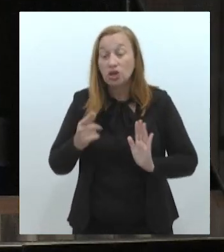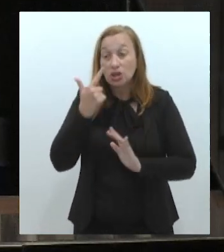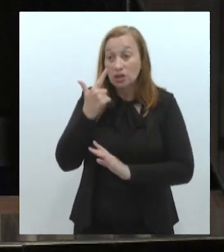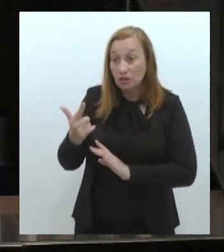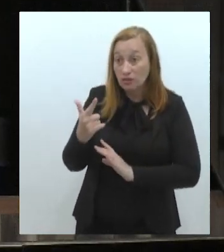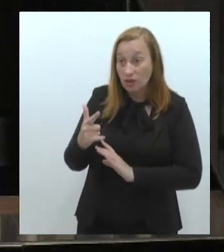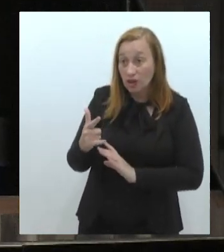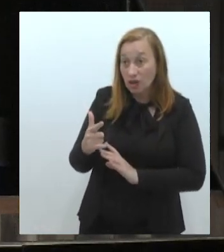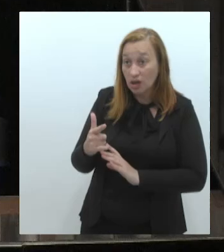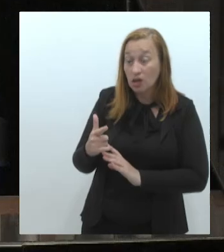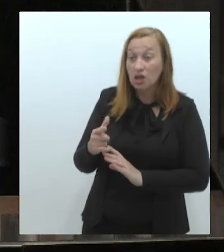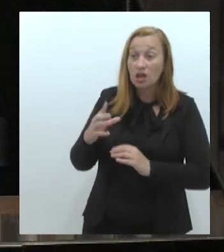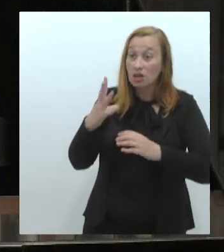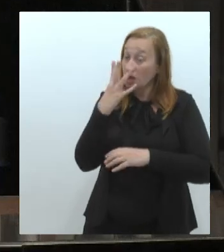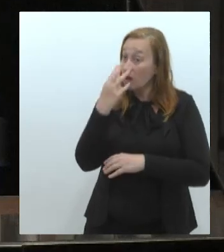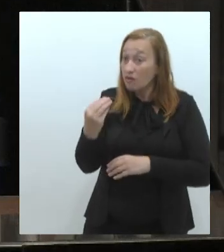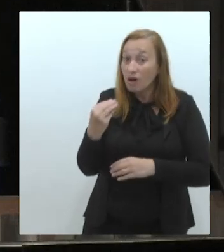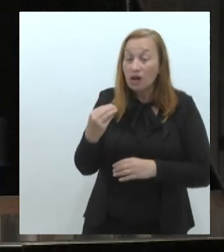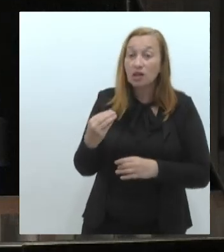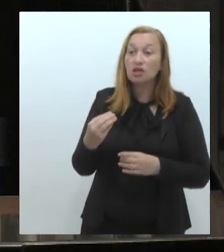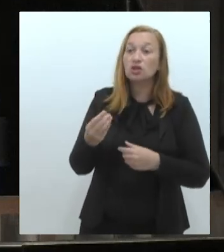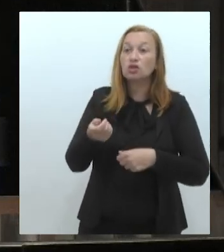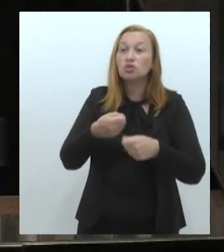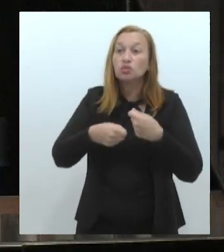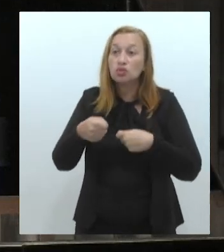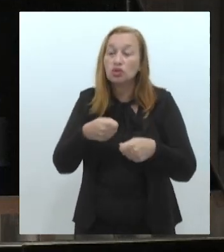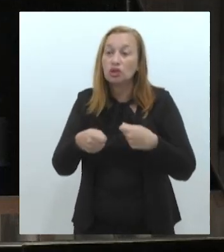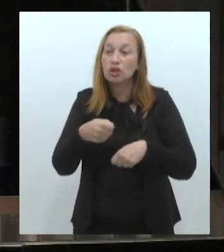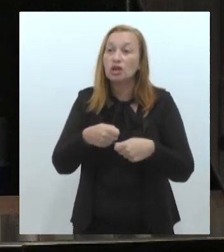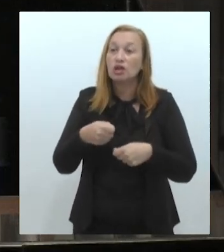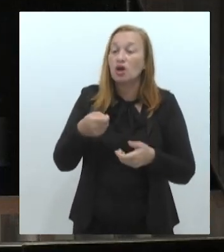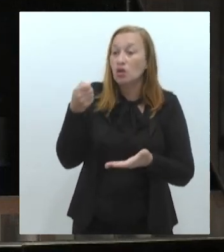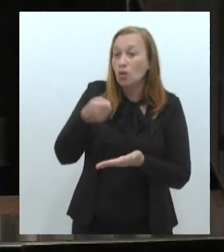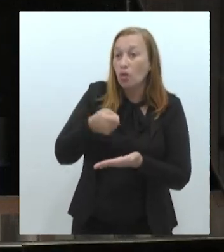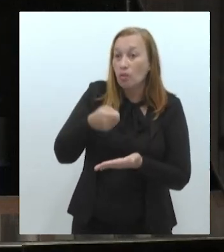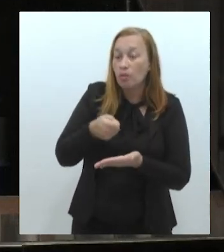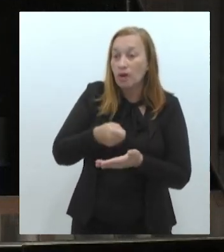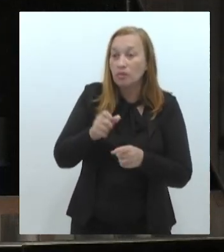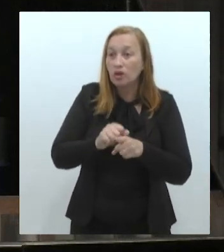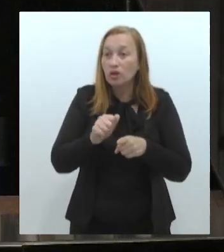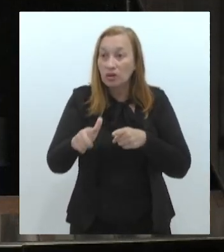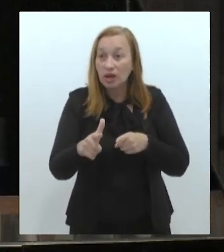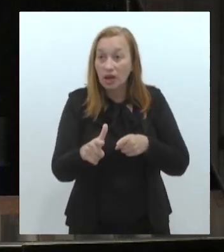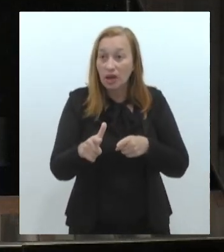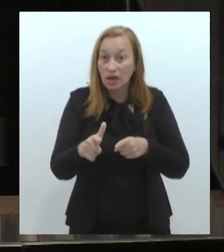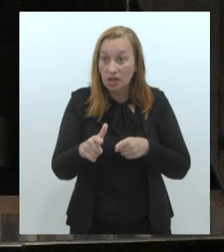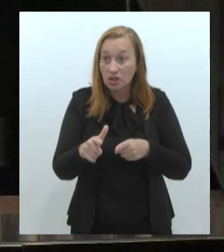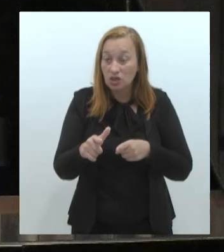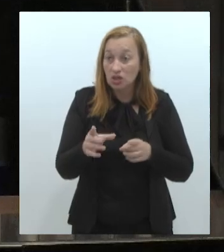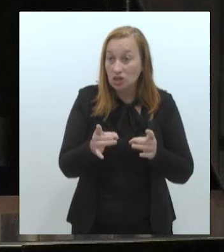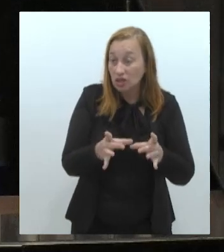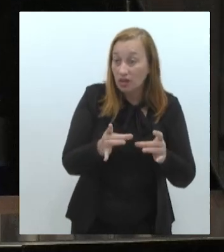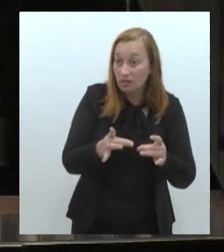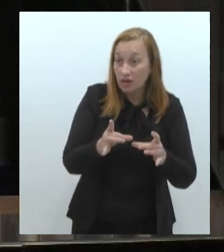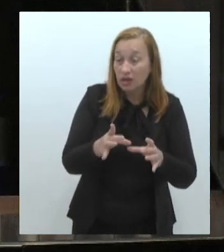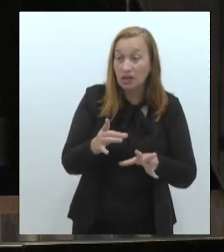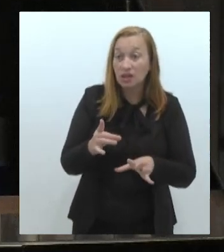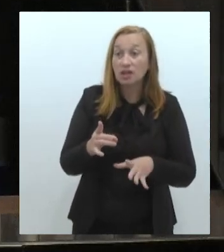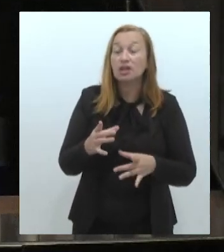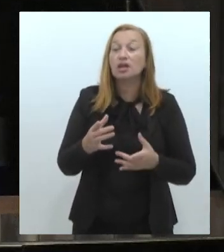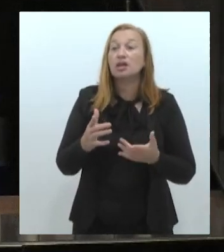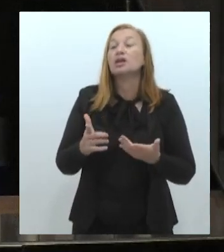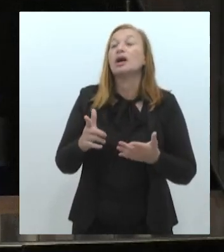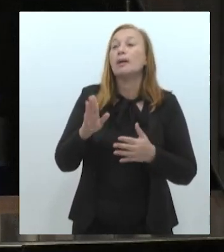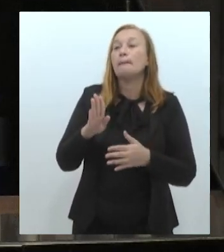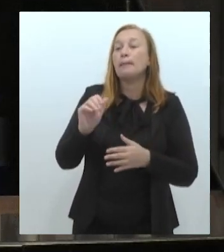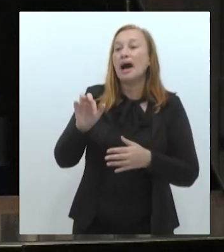no esquema de vans, a gente vê isso na cobrança dos aluguéis dos comércios, nas barraquinhas de favelas. Por vezes,